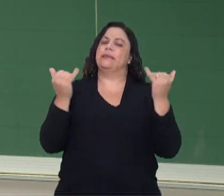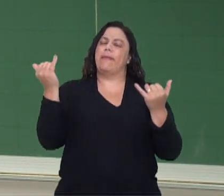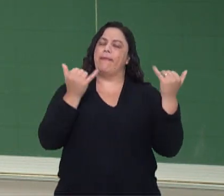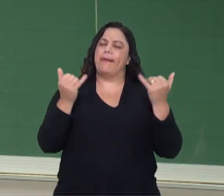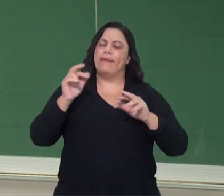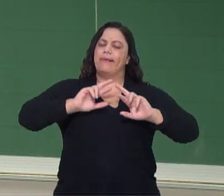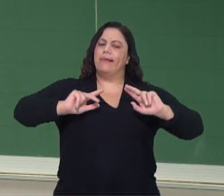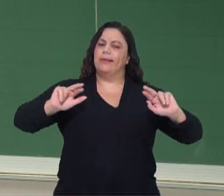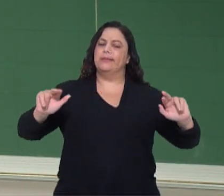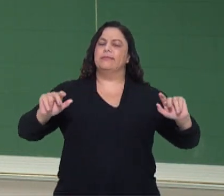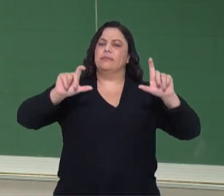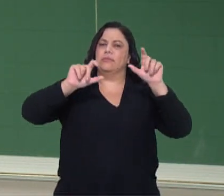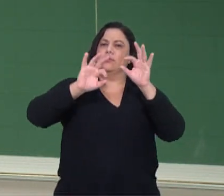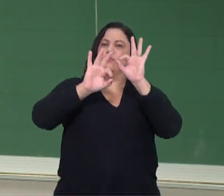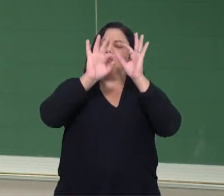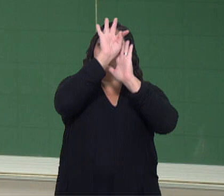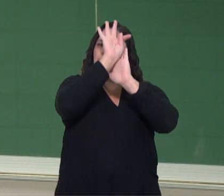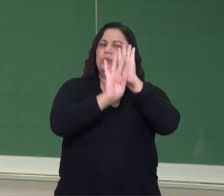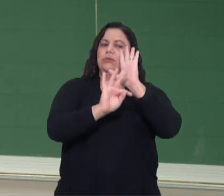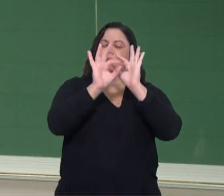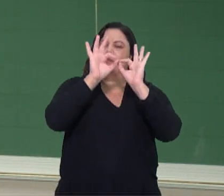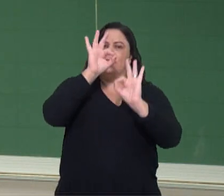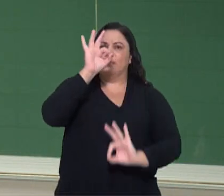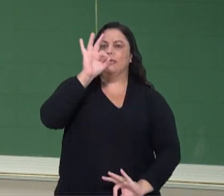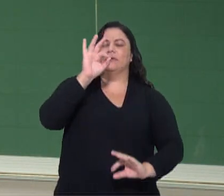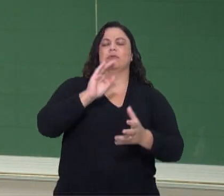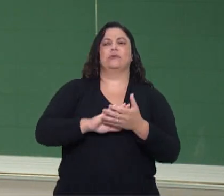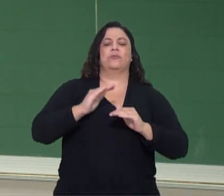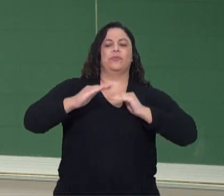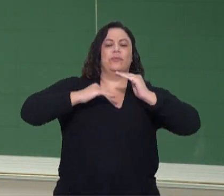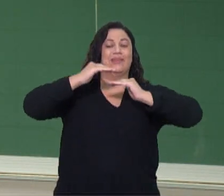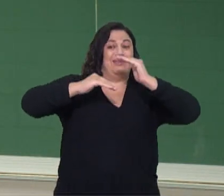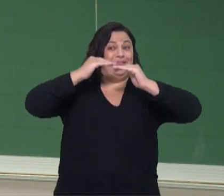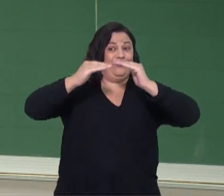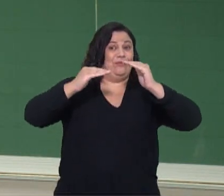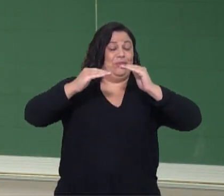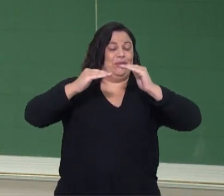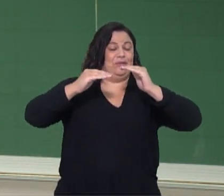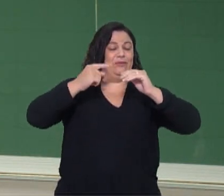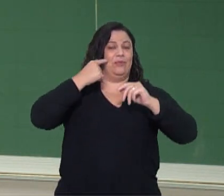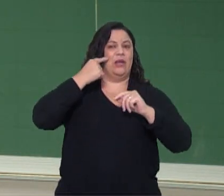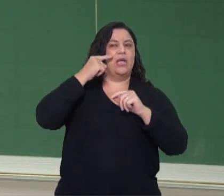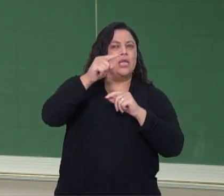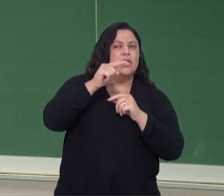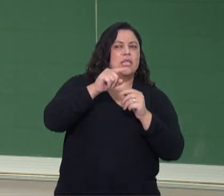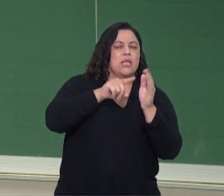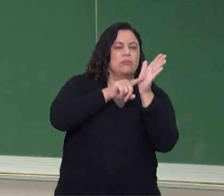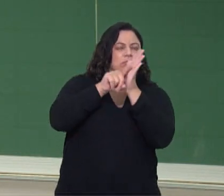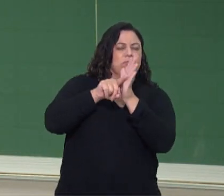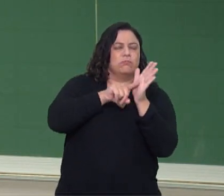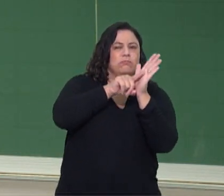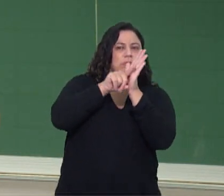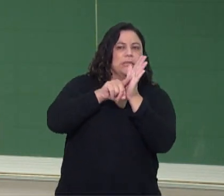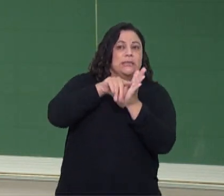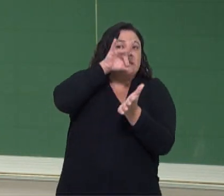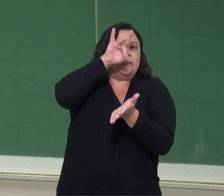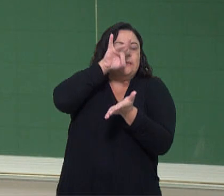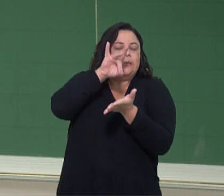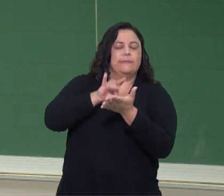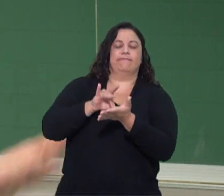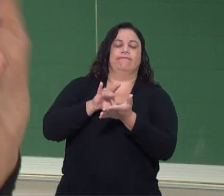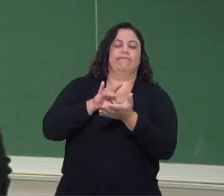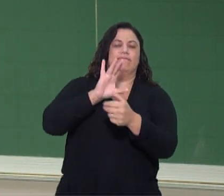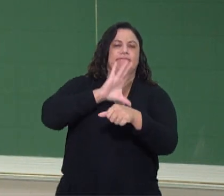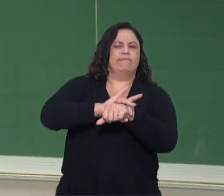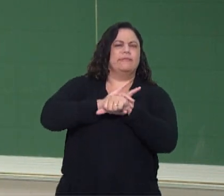também colocar o desenvolvimento e ter uma fonte segura, colocar uma fonte